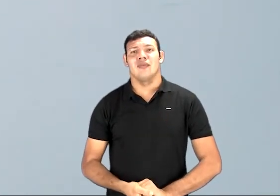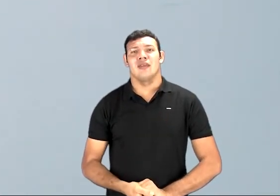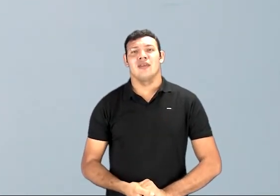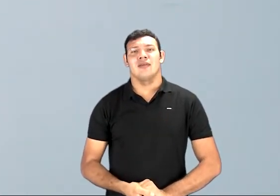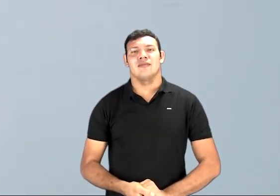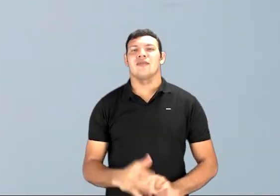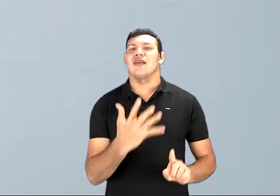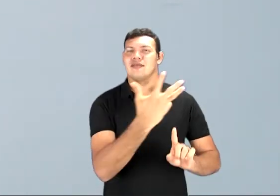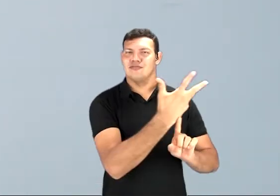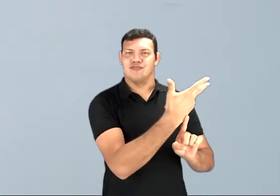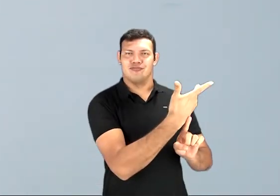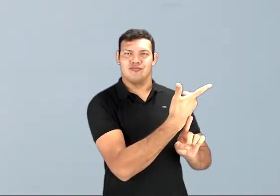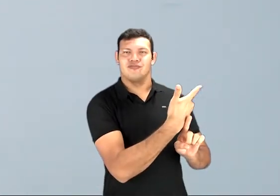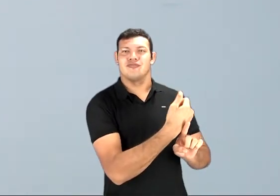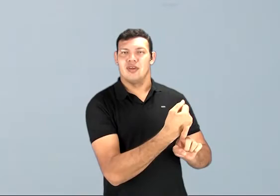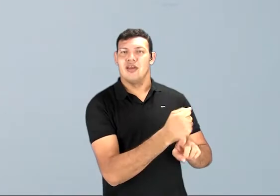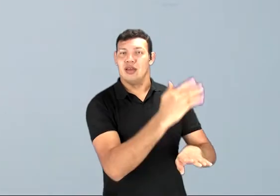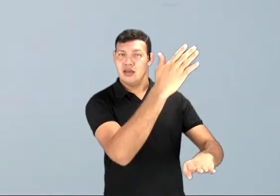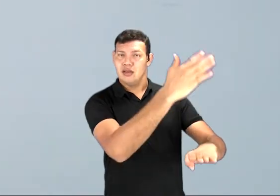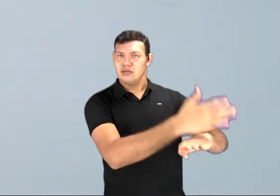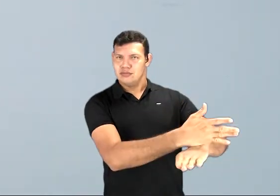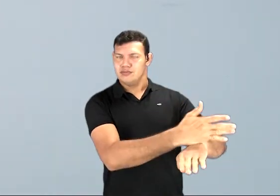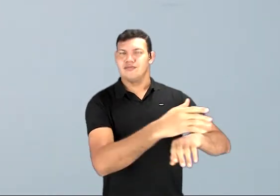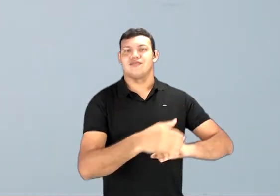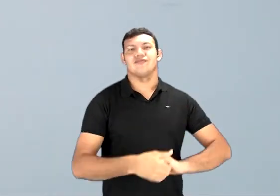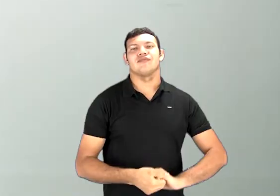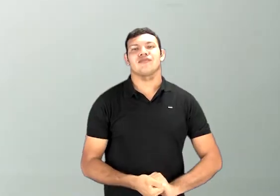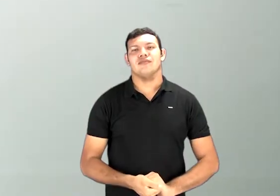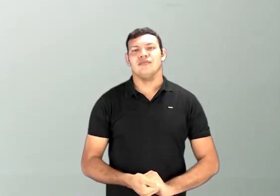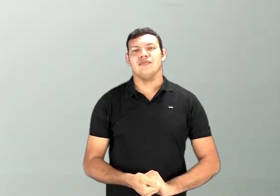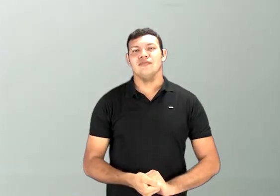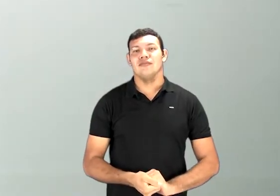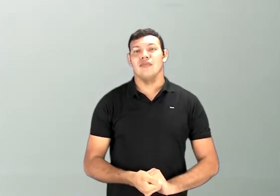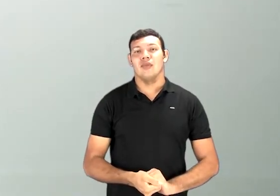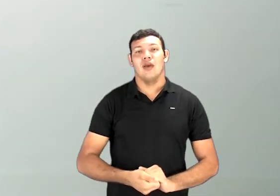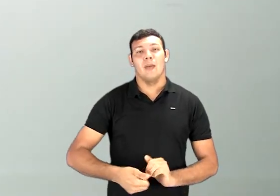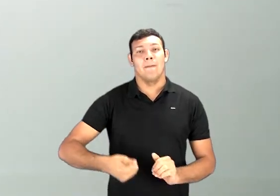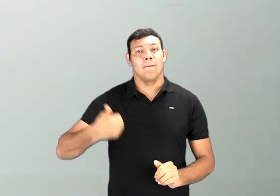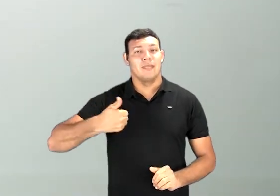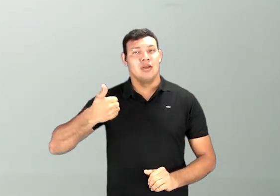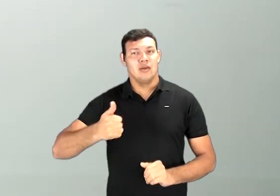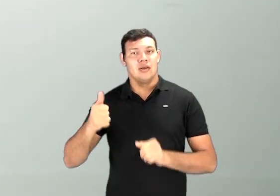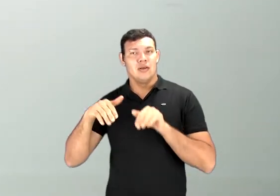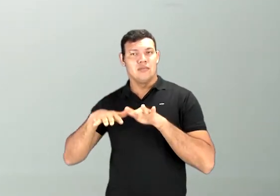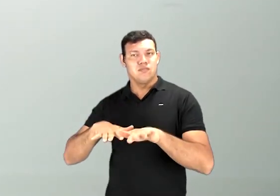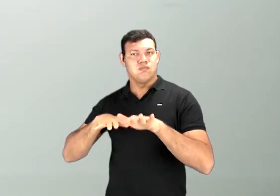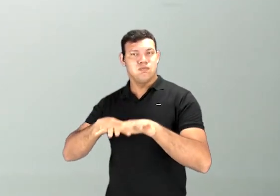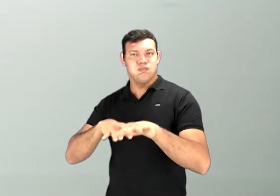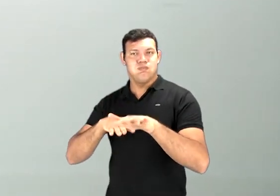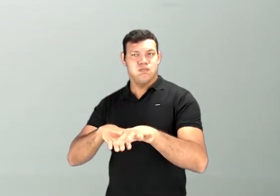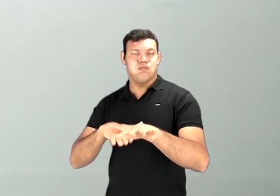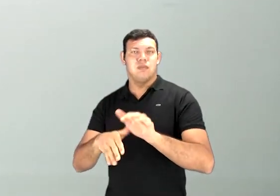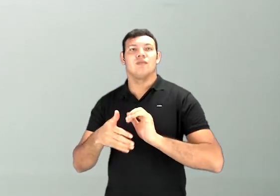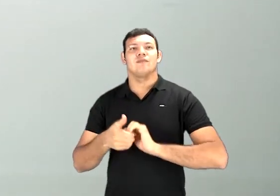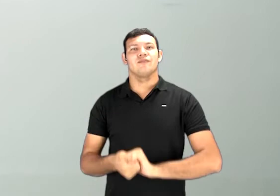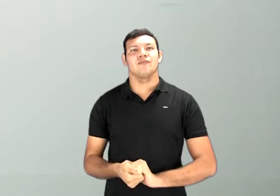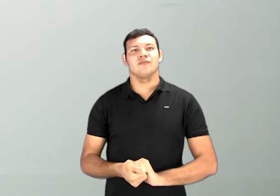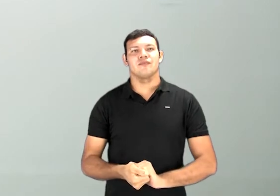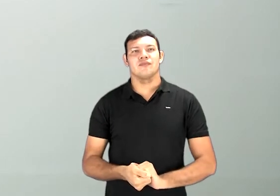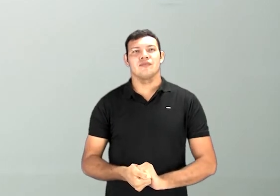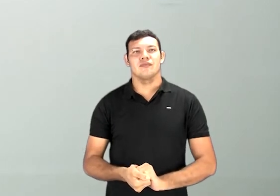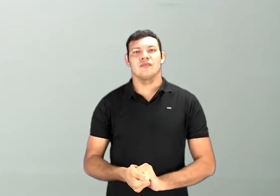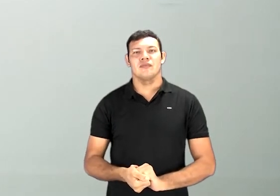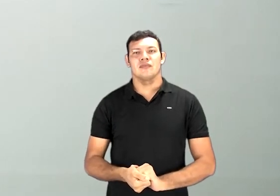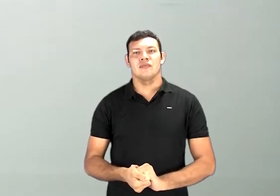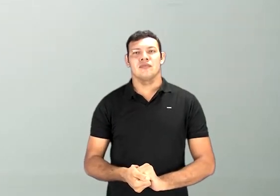falando da arte moderna, da Idade Moderna. Vamos conhecer um dos primeiros movimentos, um dos movimentos mais importantes desse